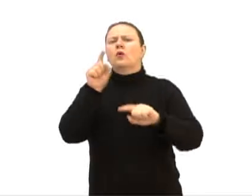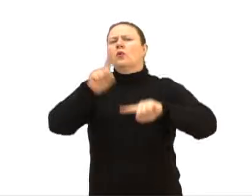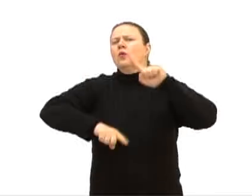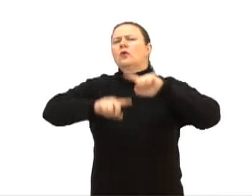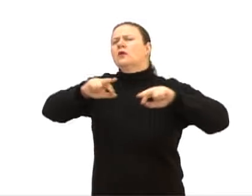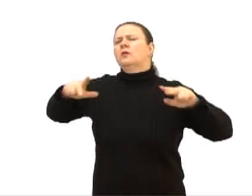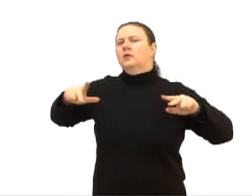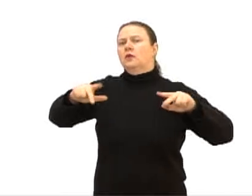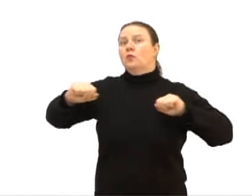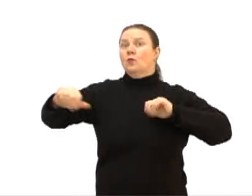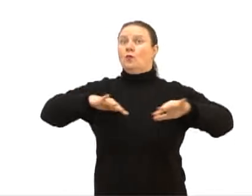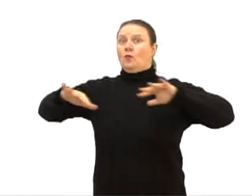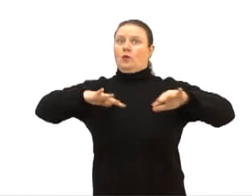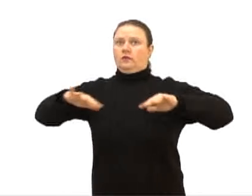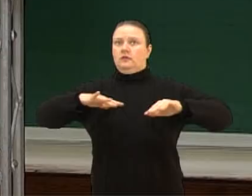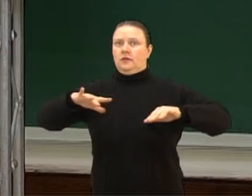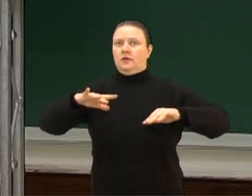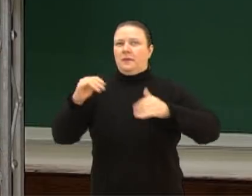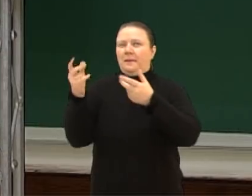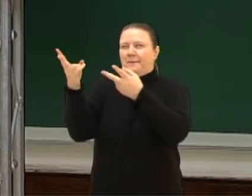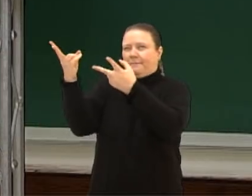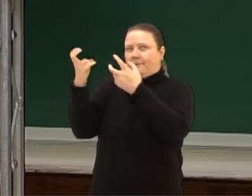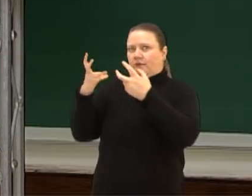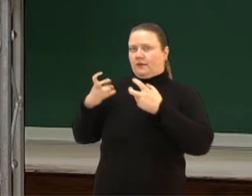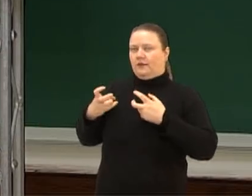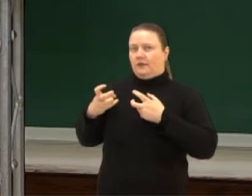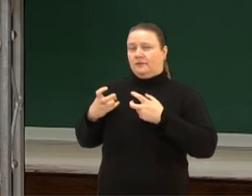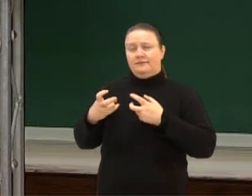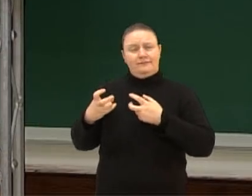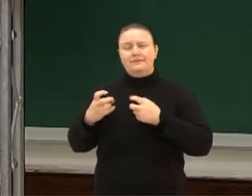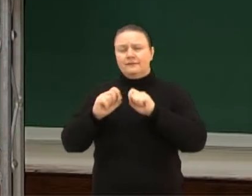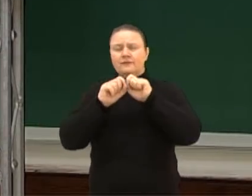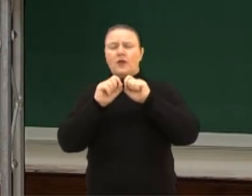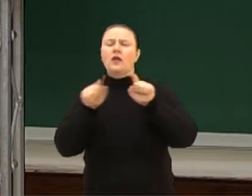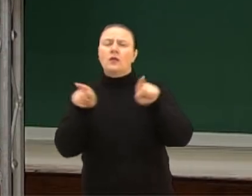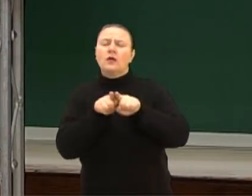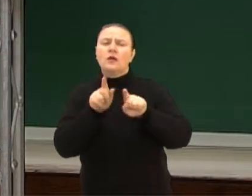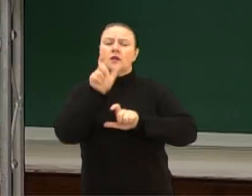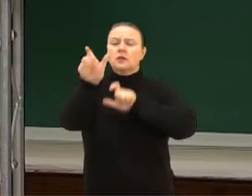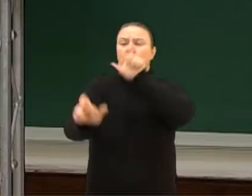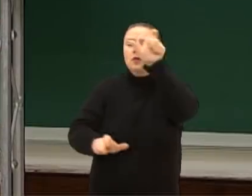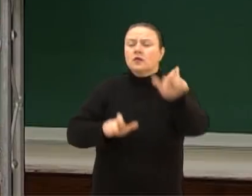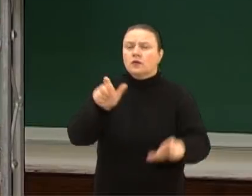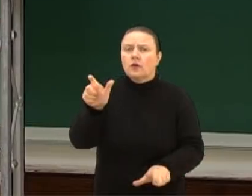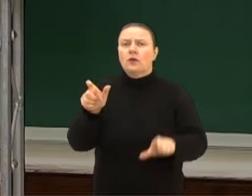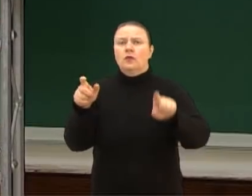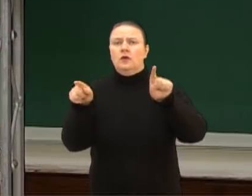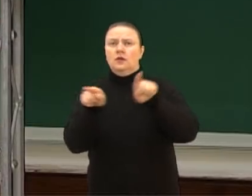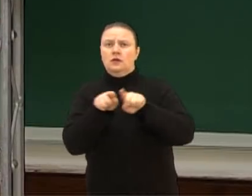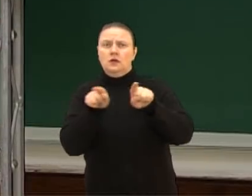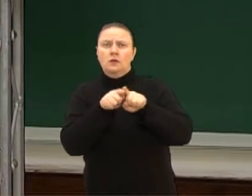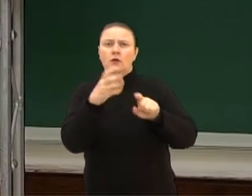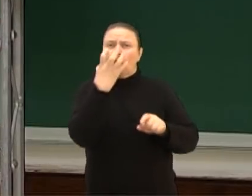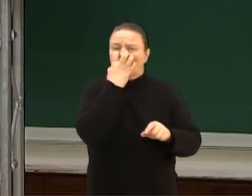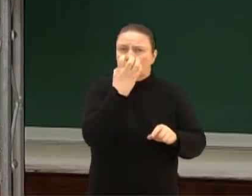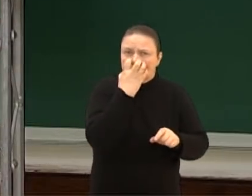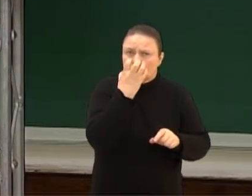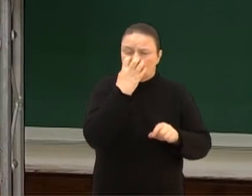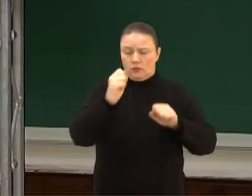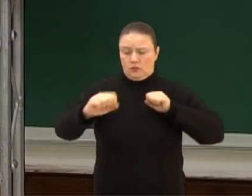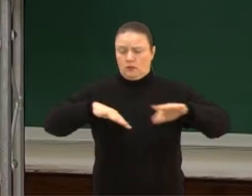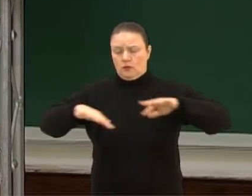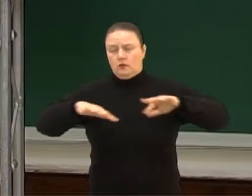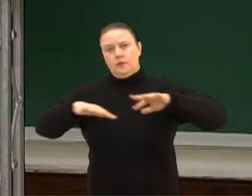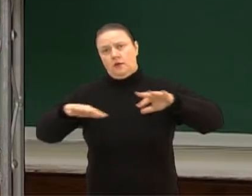ideia de deslocamento? Justamente as pessoas, aquelas pessoas e o próprio animalzinho ali que estão se movimentando,